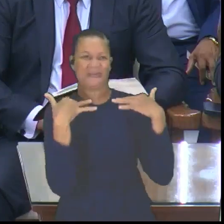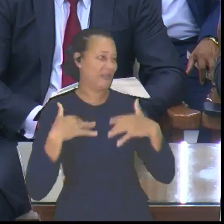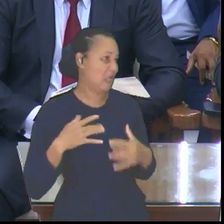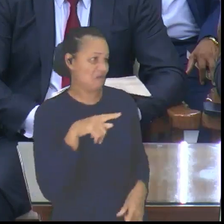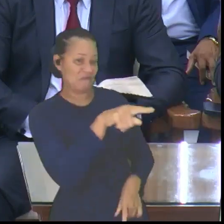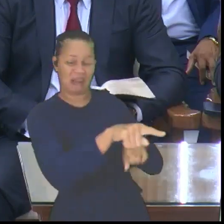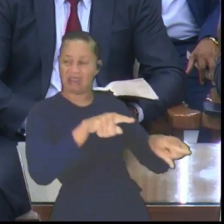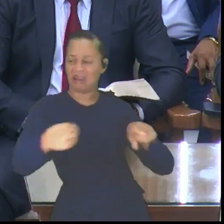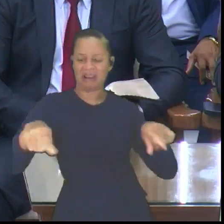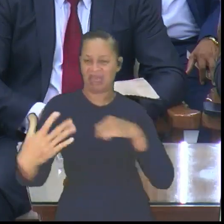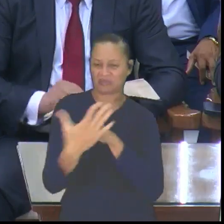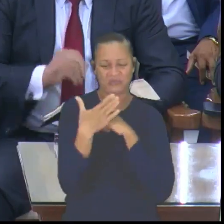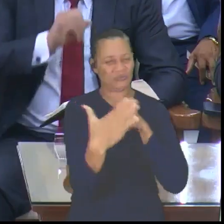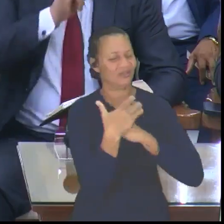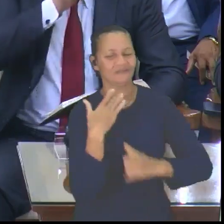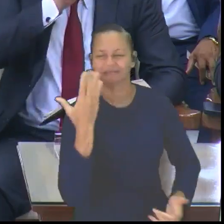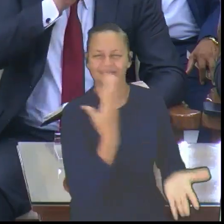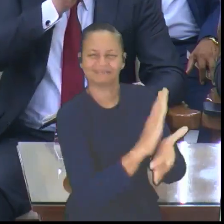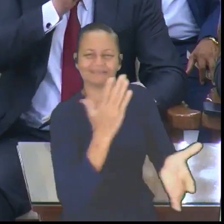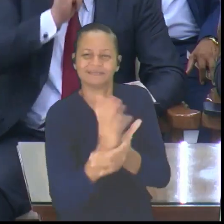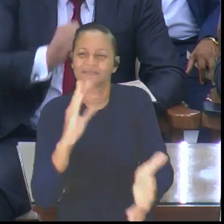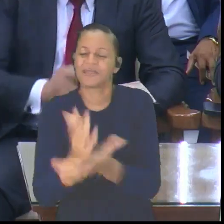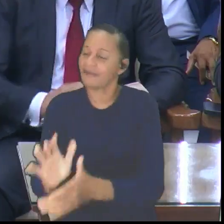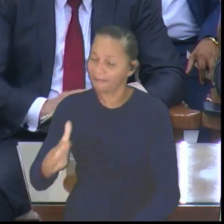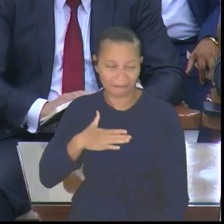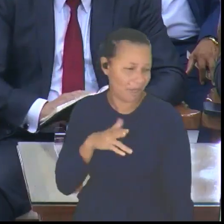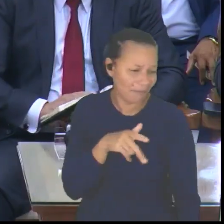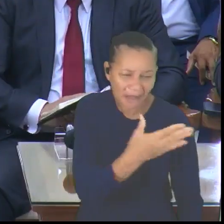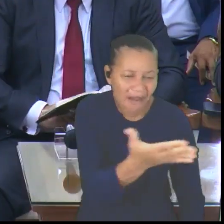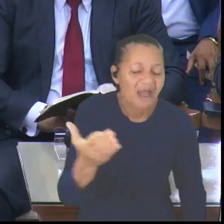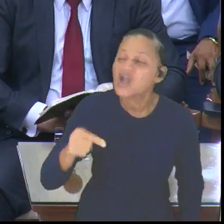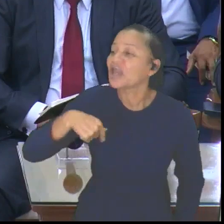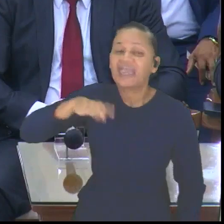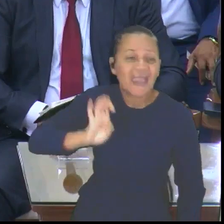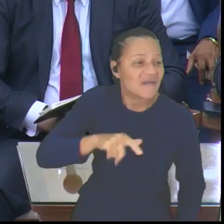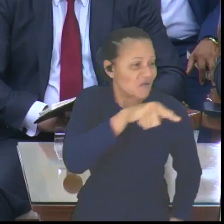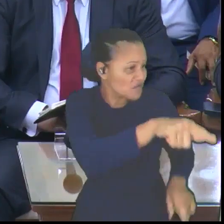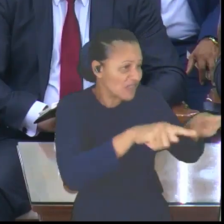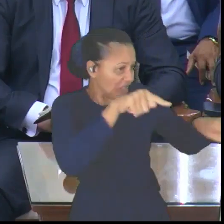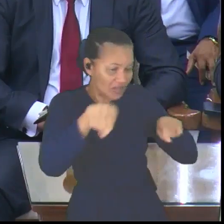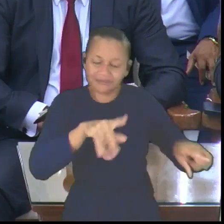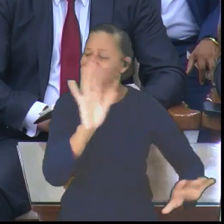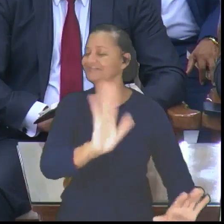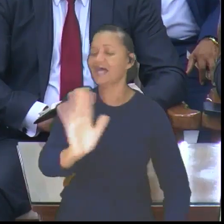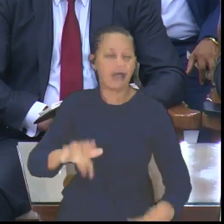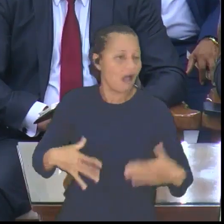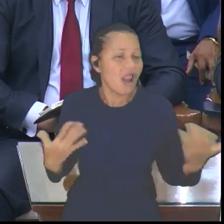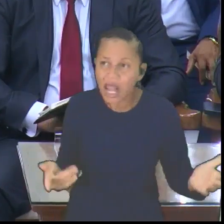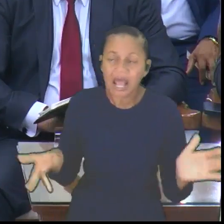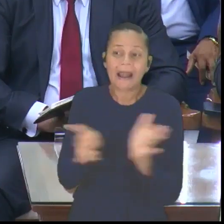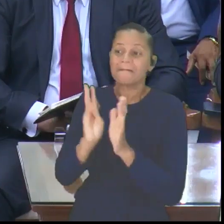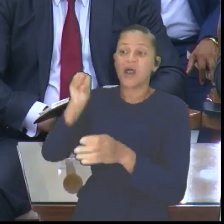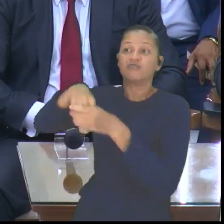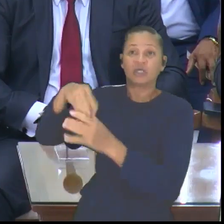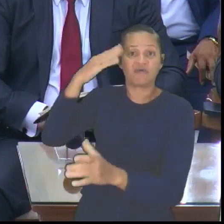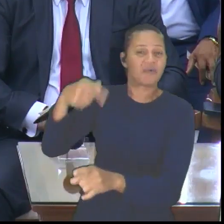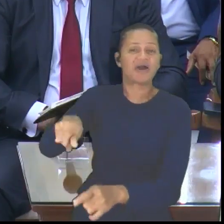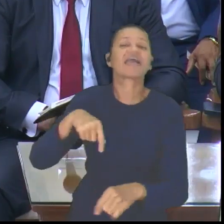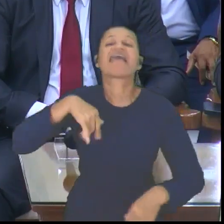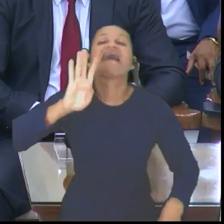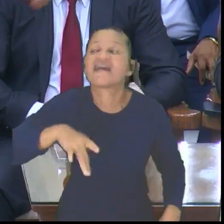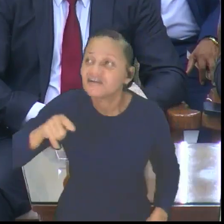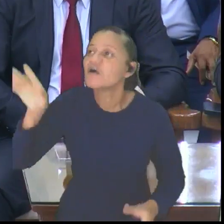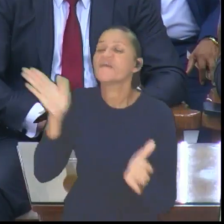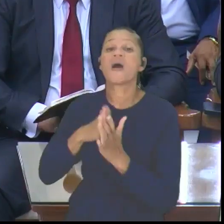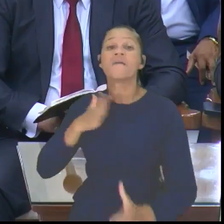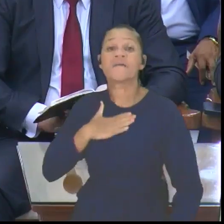foi fulano que me ajudou. Você vai dizer, meu irmão, não foi, mas quem foi? Foi fulano? Foi não, mas ele é lá de dentro, mas não foi ele. Quem foi?